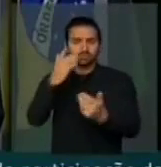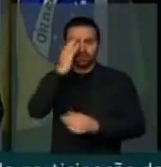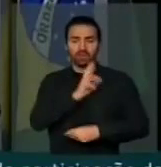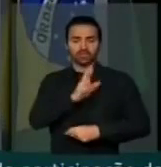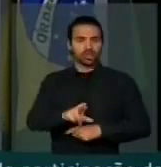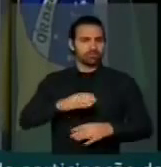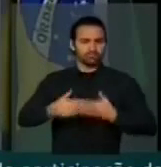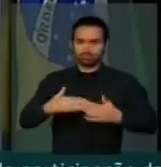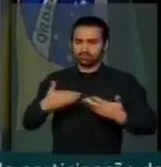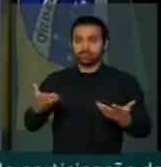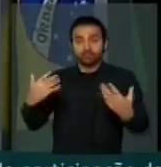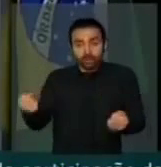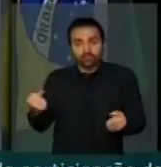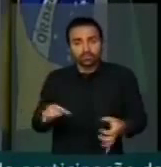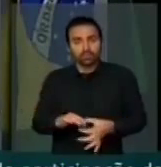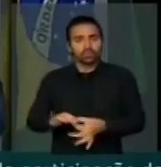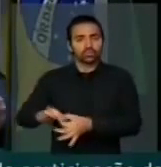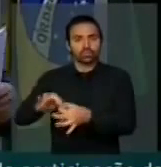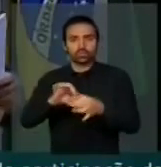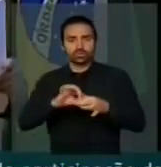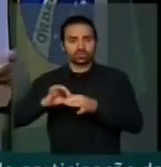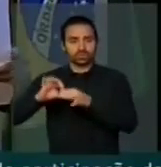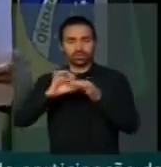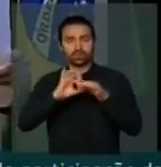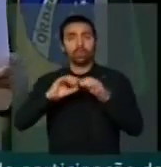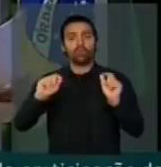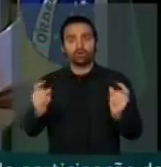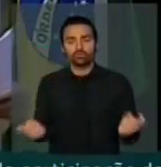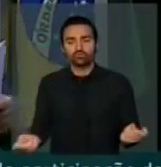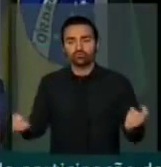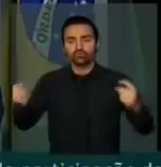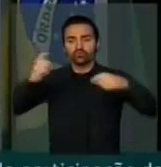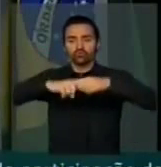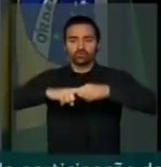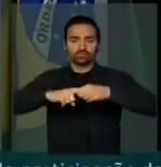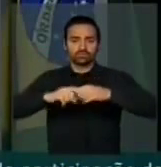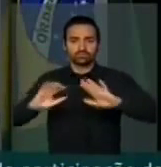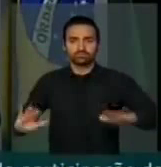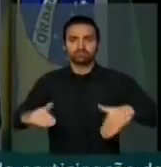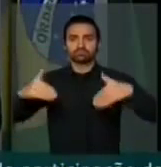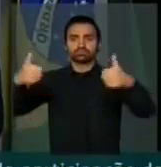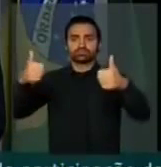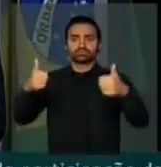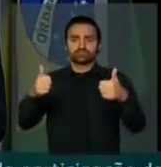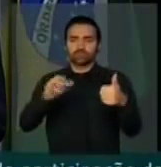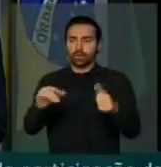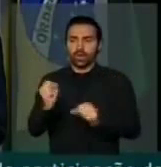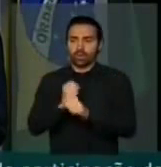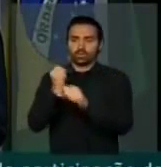religiosos, estarem unidos na reconstrução,